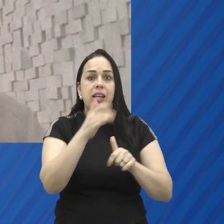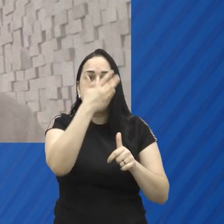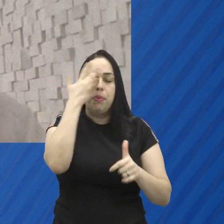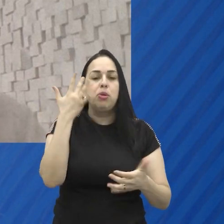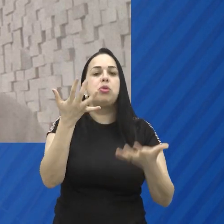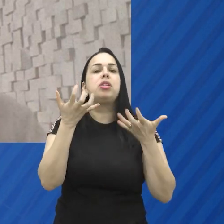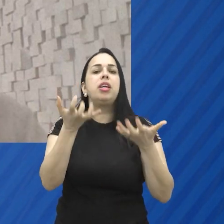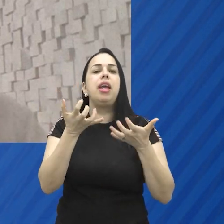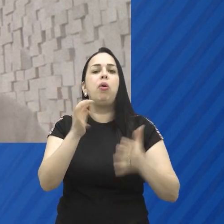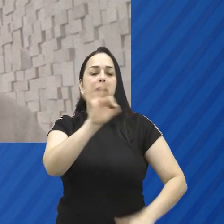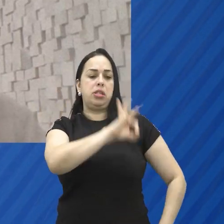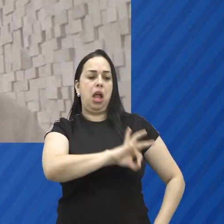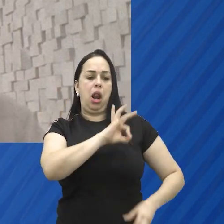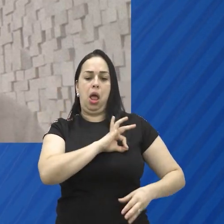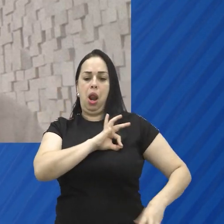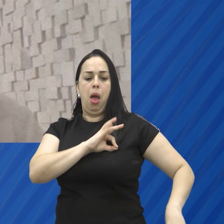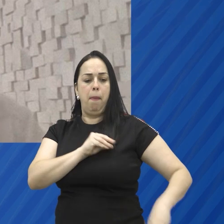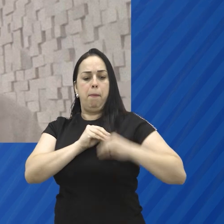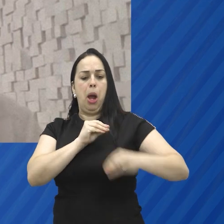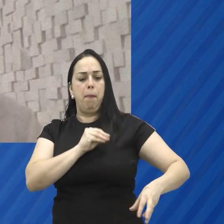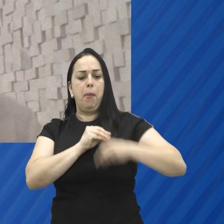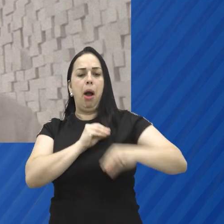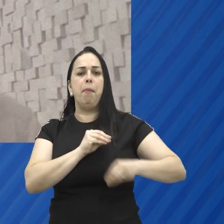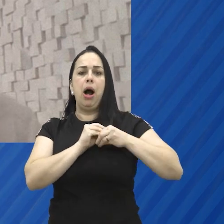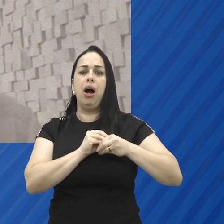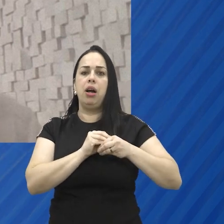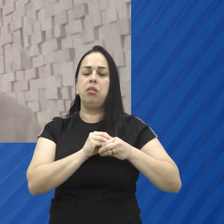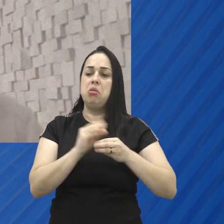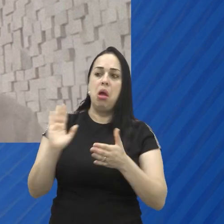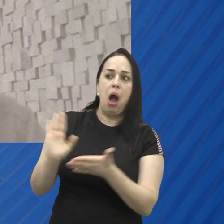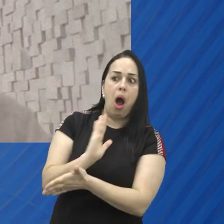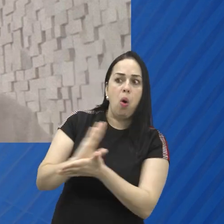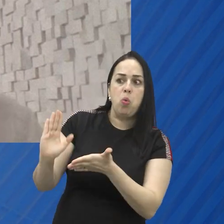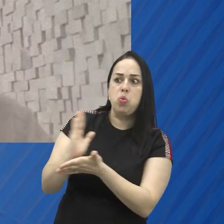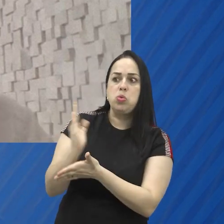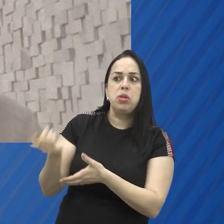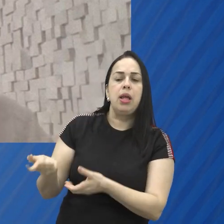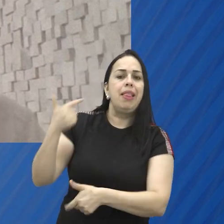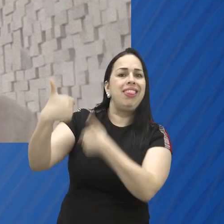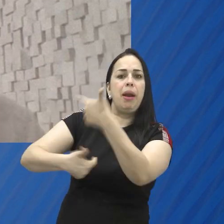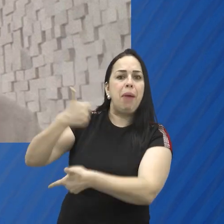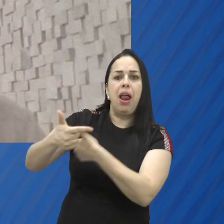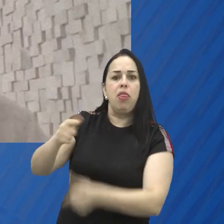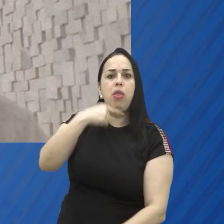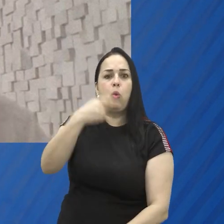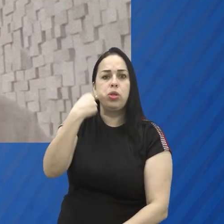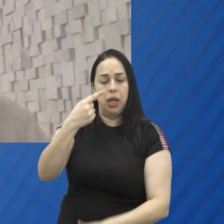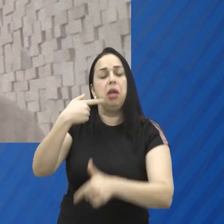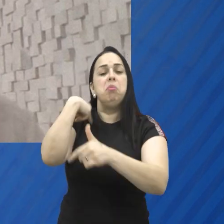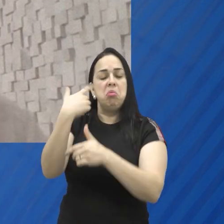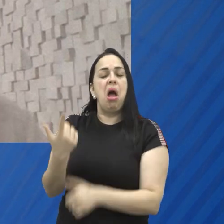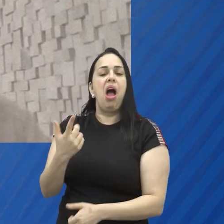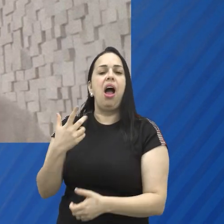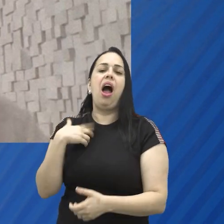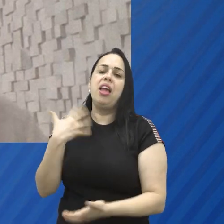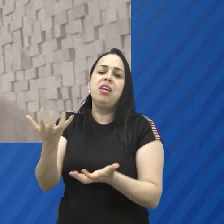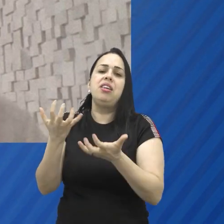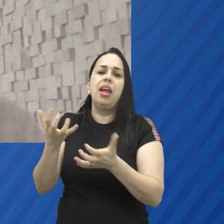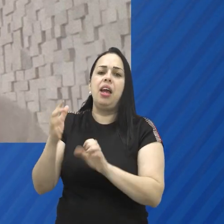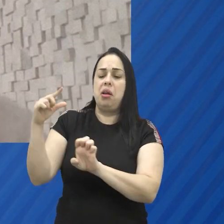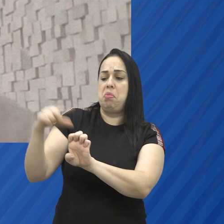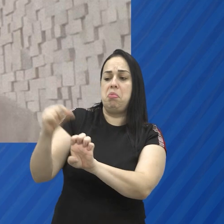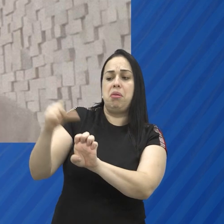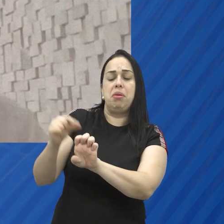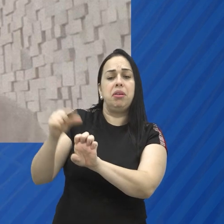leva pessoas que estão procurando necessidade complementar de renda a formalizar, e também tem aqueles que não conseguem se colocar ou recolocar no mercado de